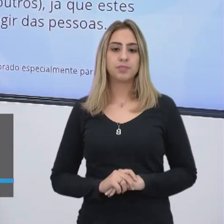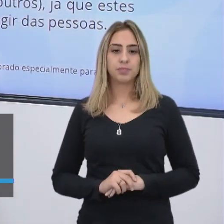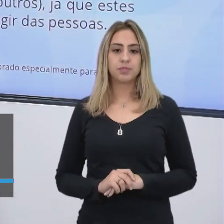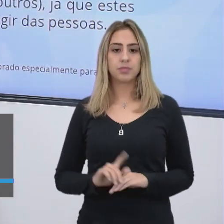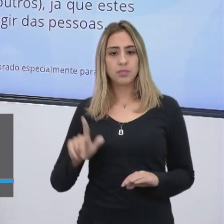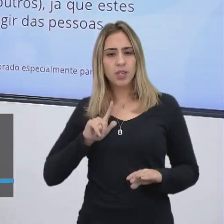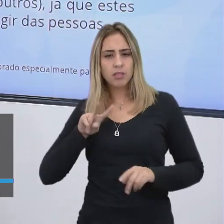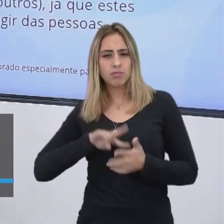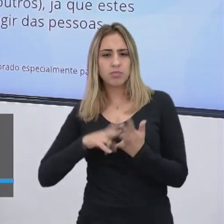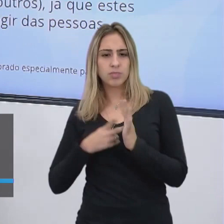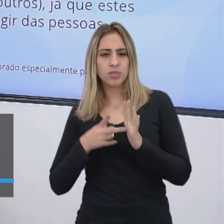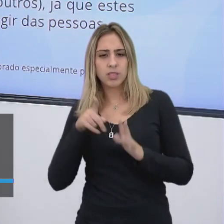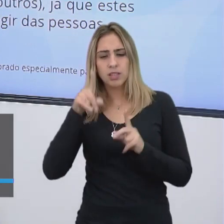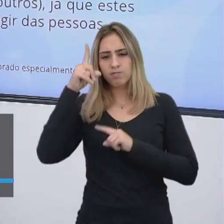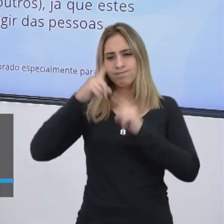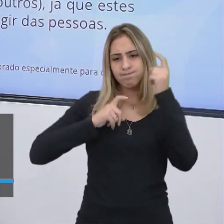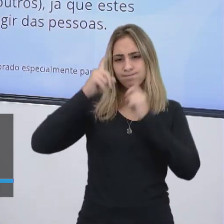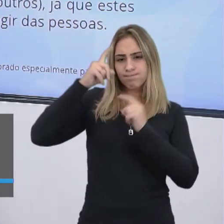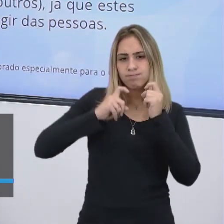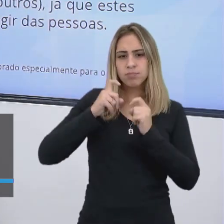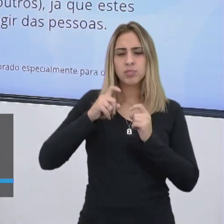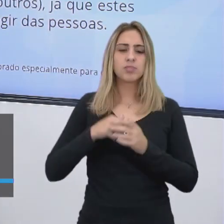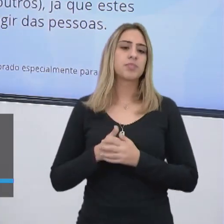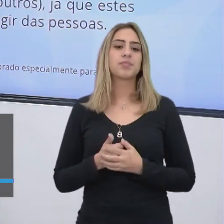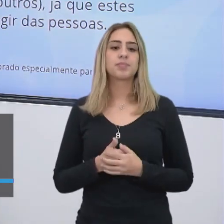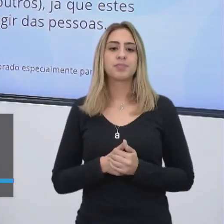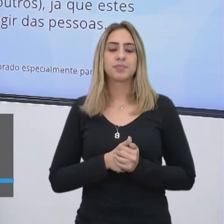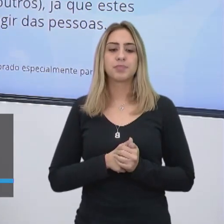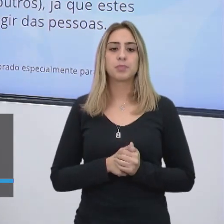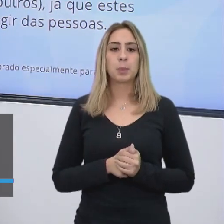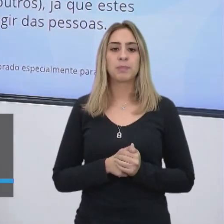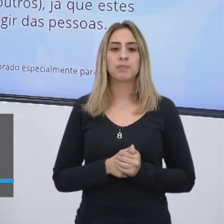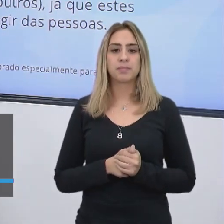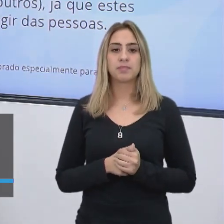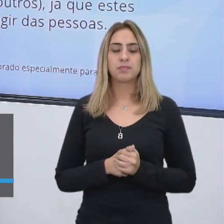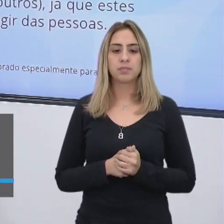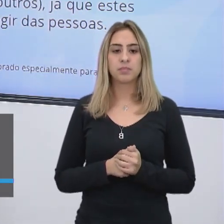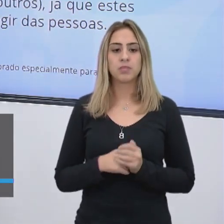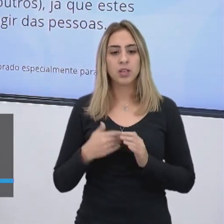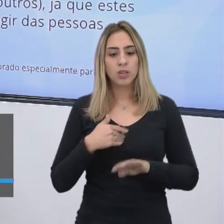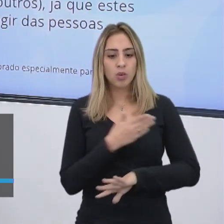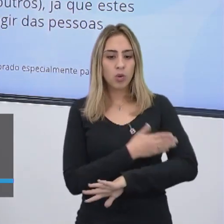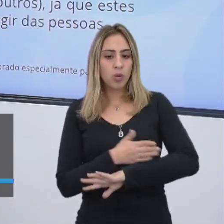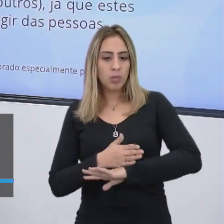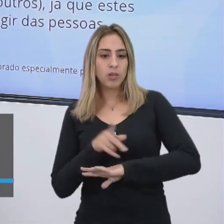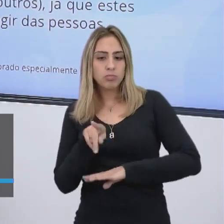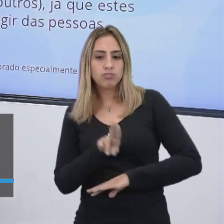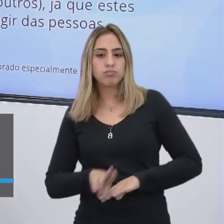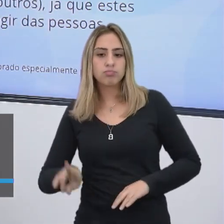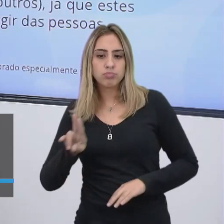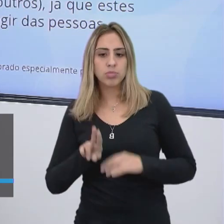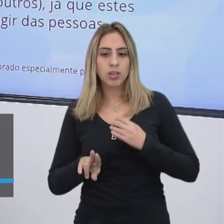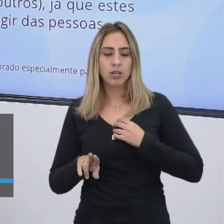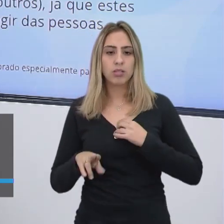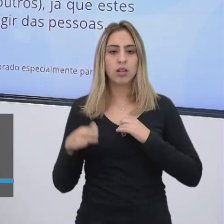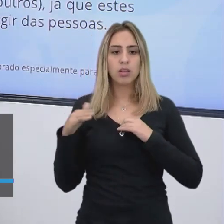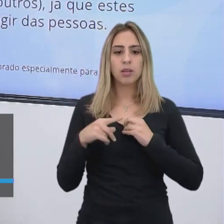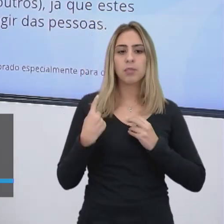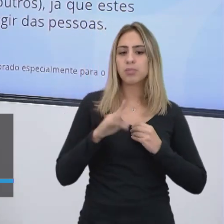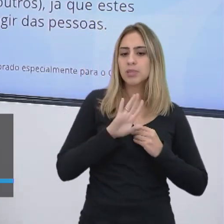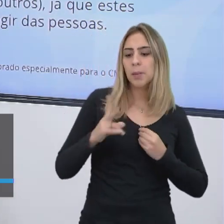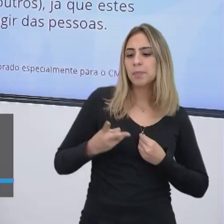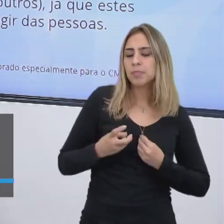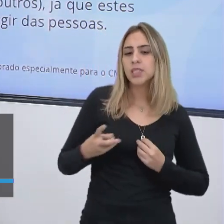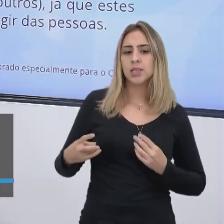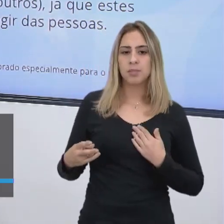esse significado dessas expressões, desses jargões para mim. E aí eu começo a utilizá-los, até mesmo sem